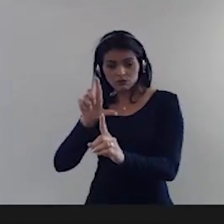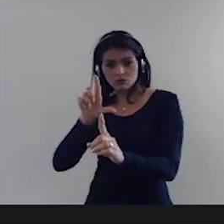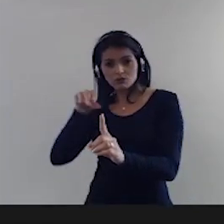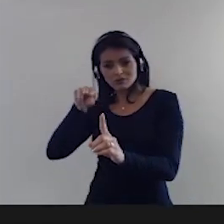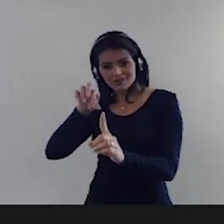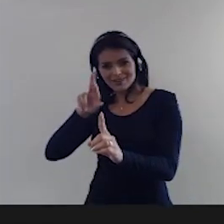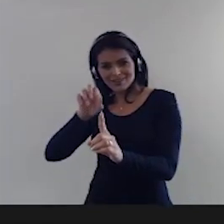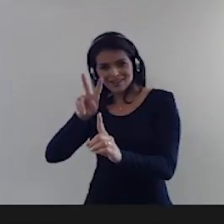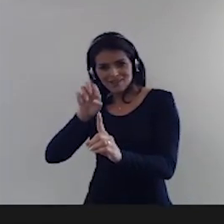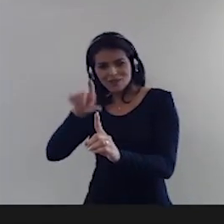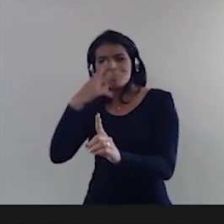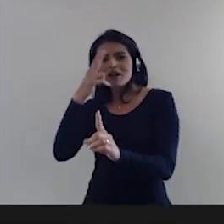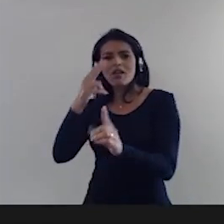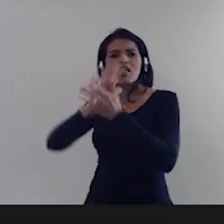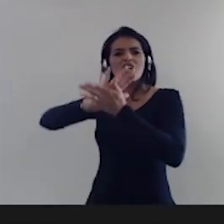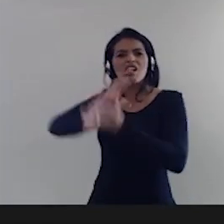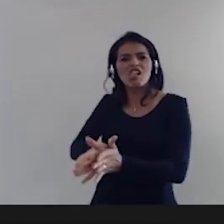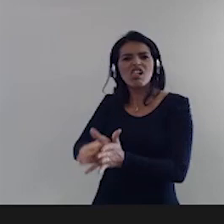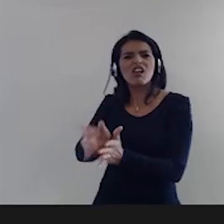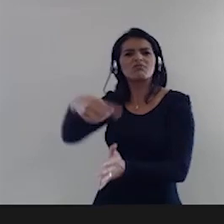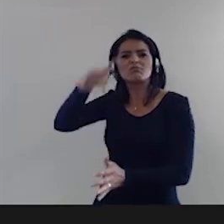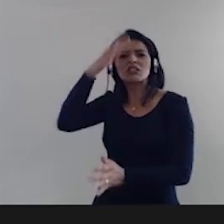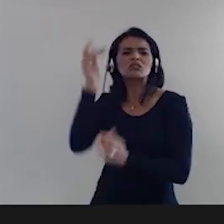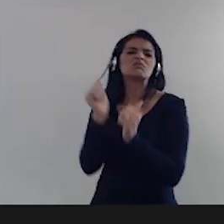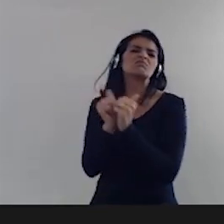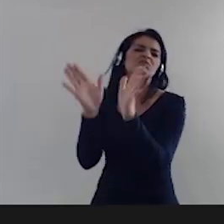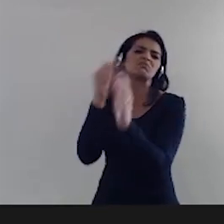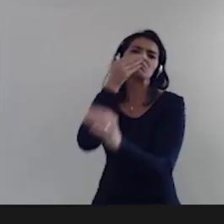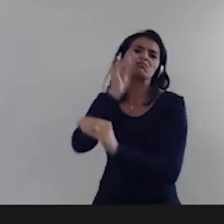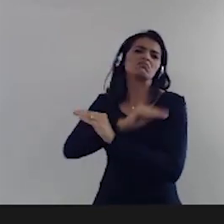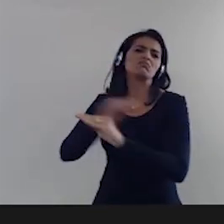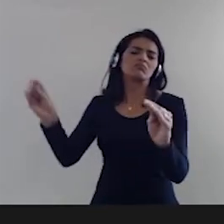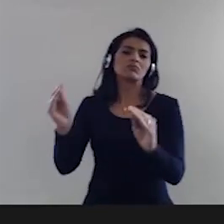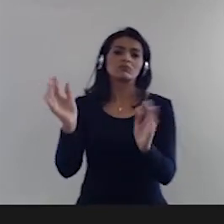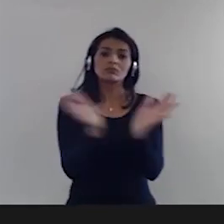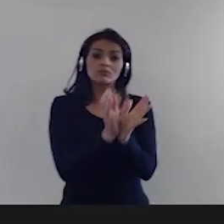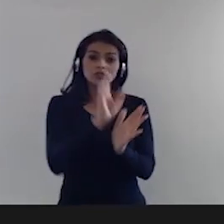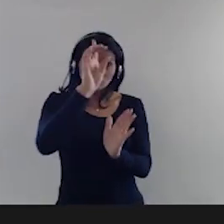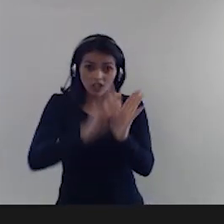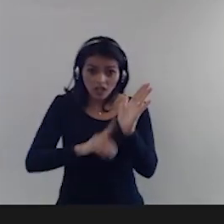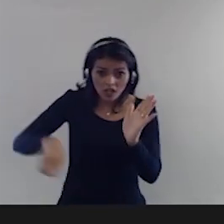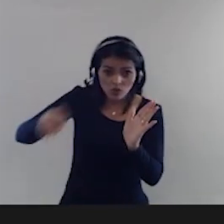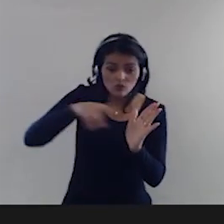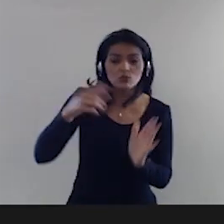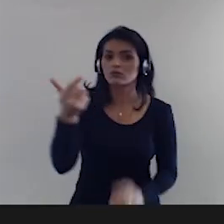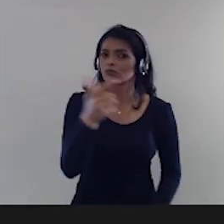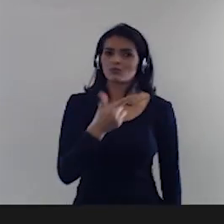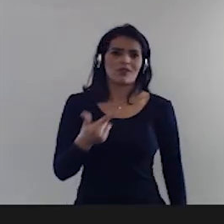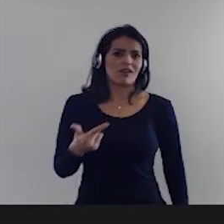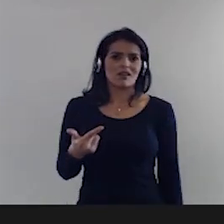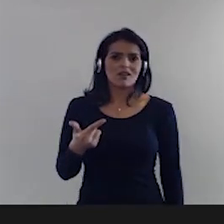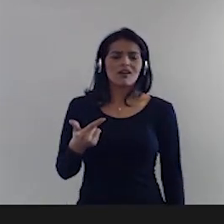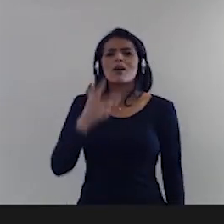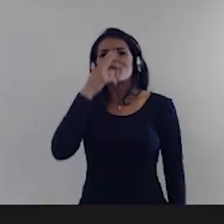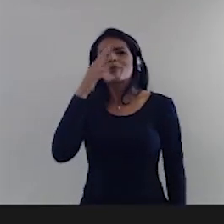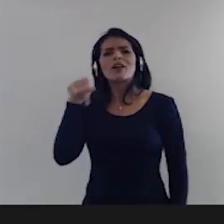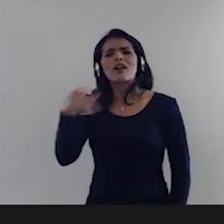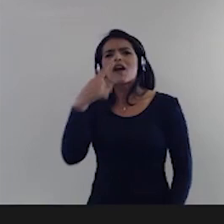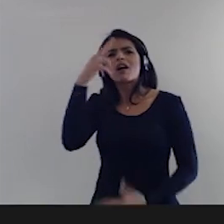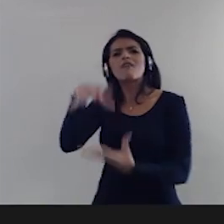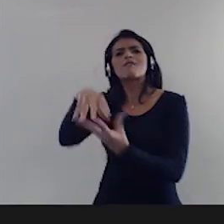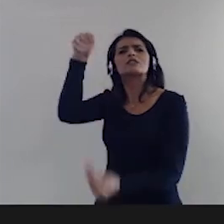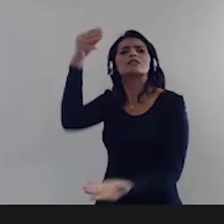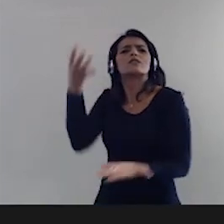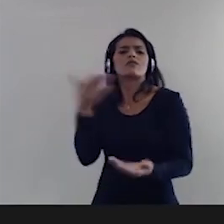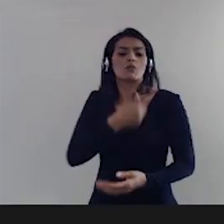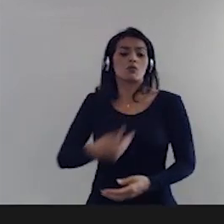são marginalizadas, são grupos marginalizados, alijados dos direitos básicos, e, de alguma forma, elas são invisíveis